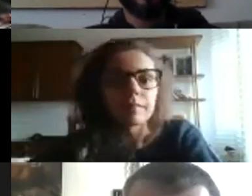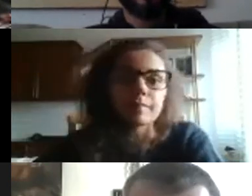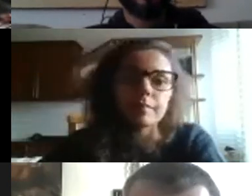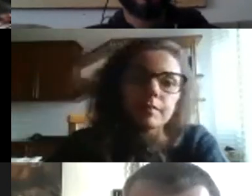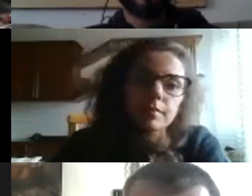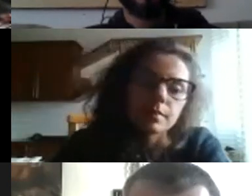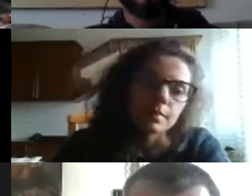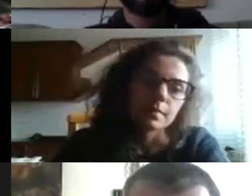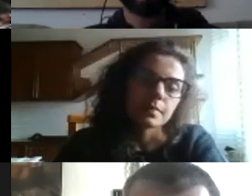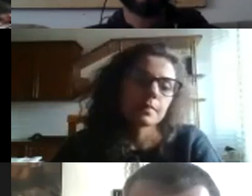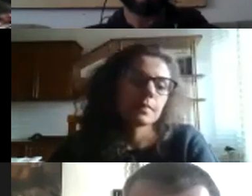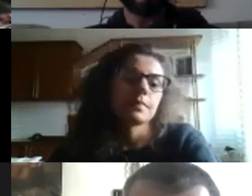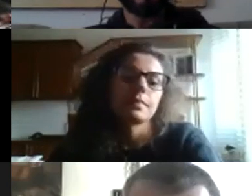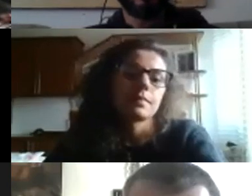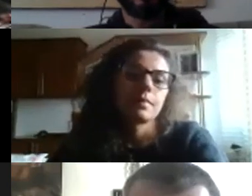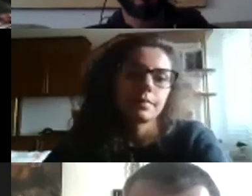tem muito